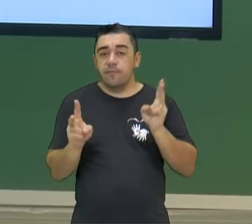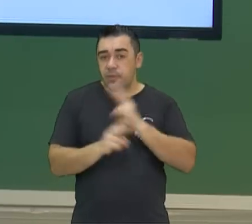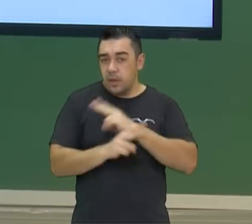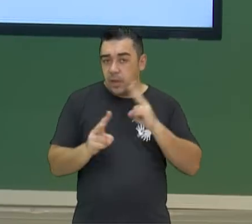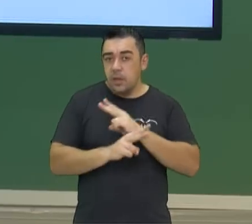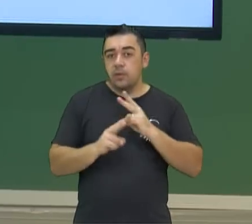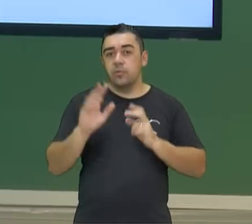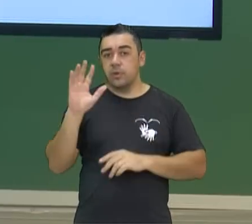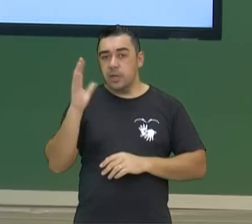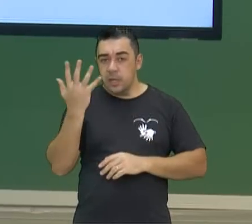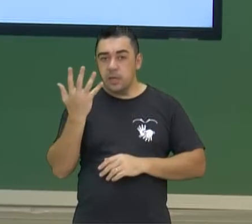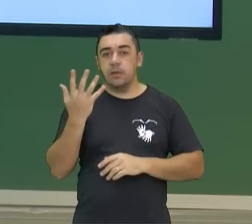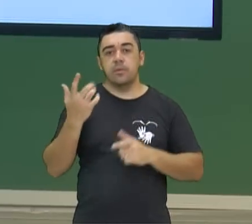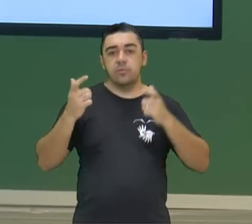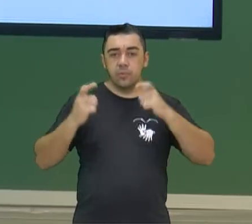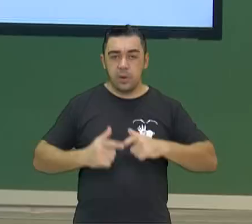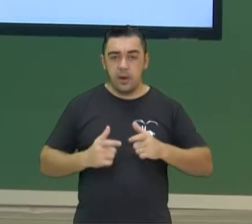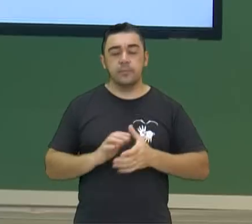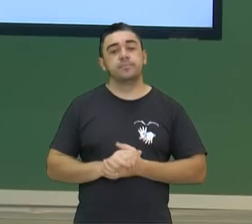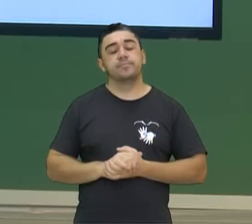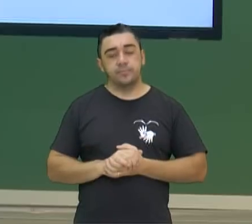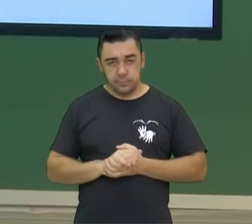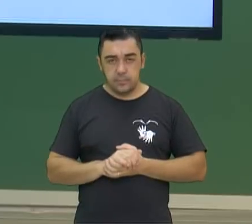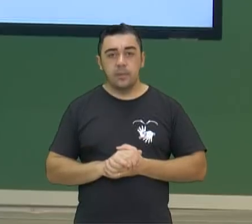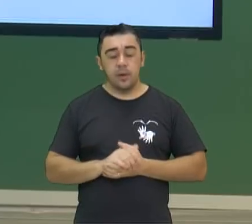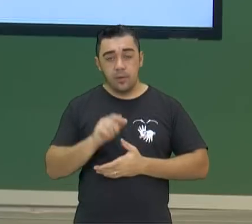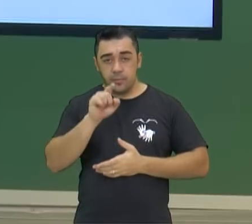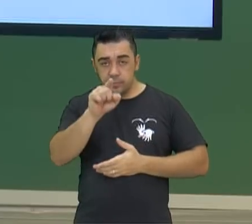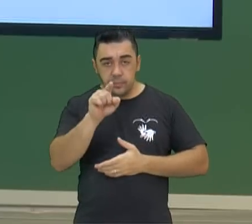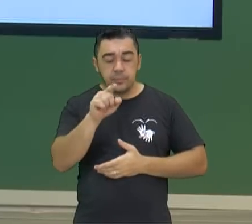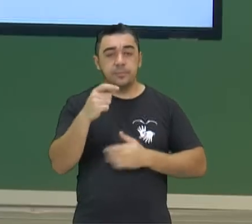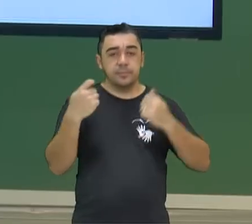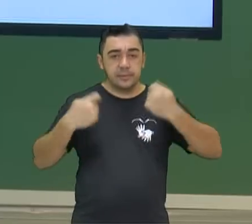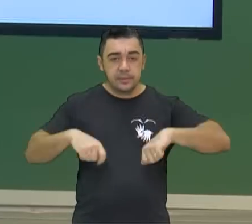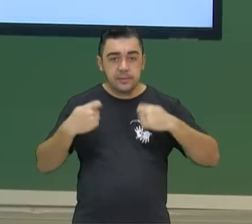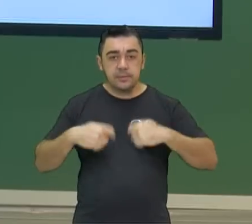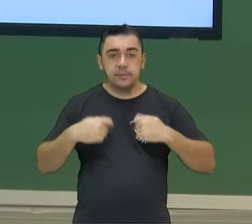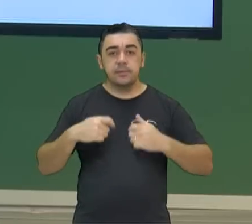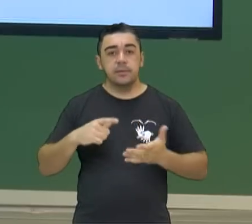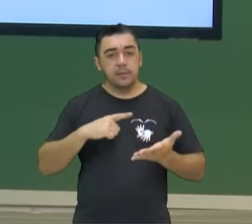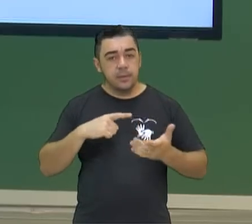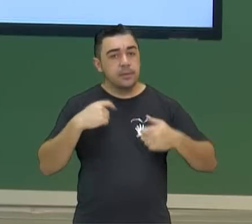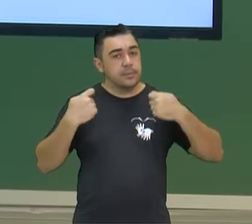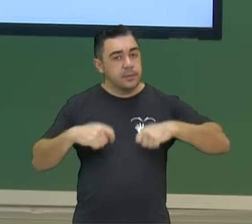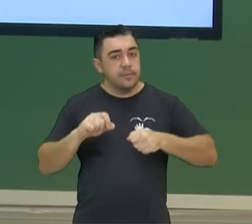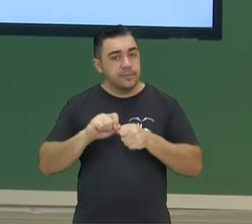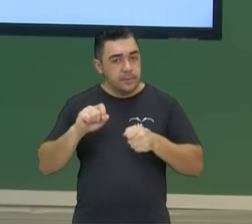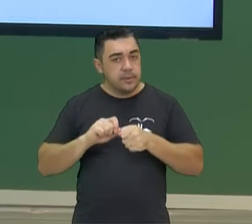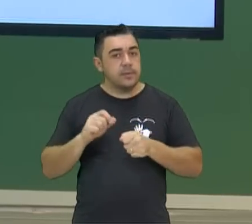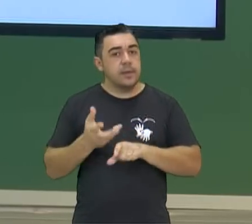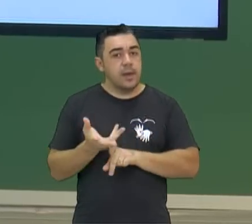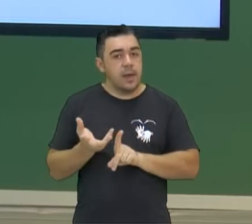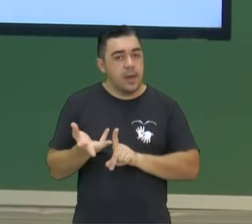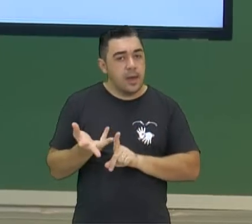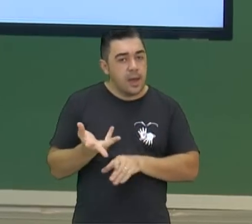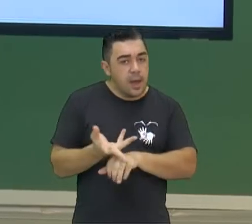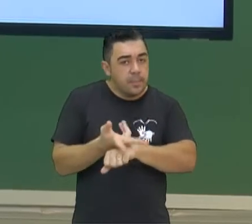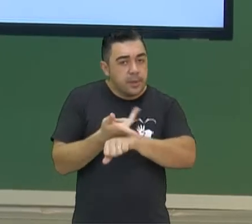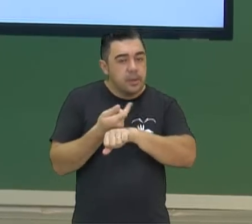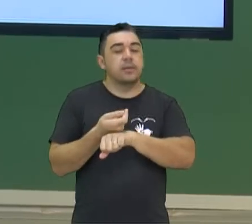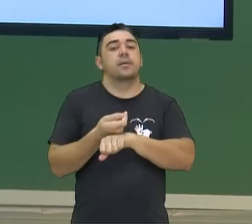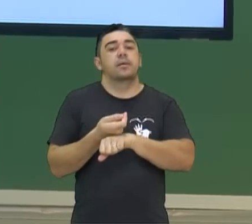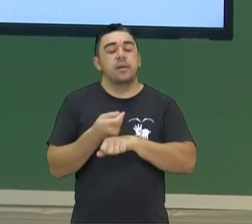do clima, do local, né? Então você tem que estar trabalhando todas essas habilidades e